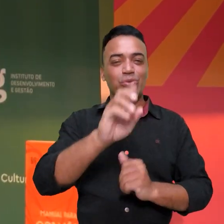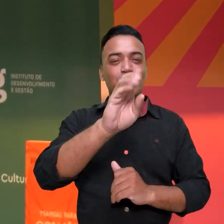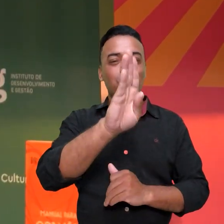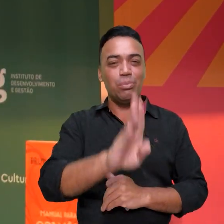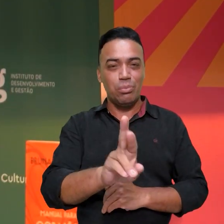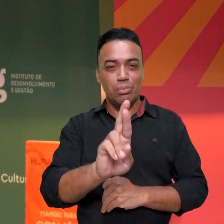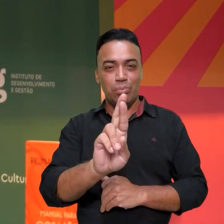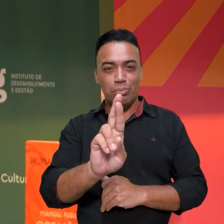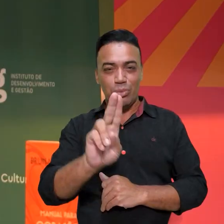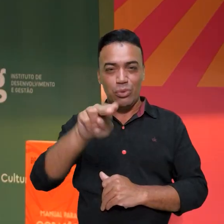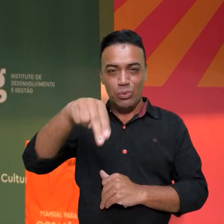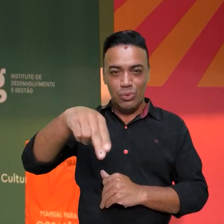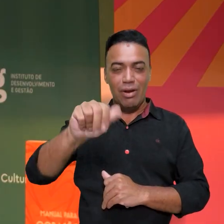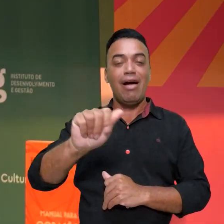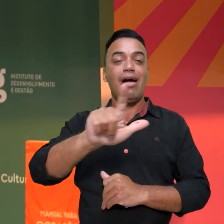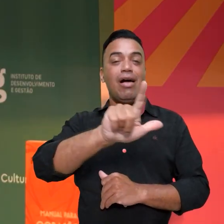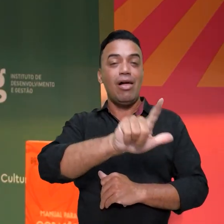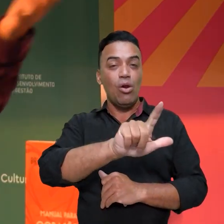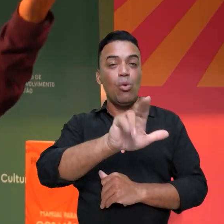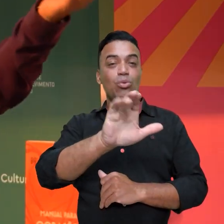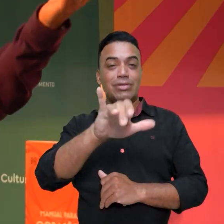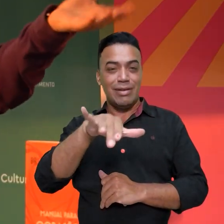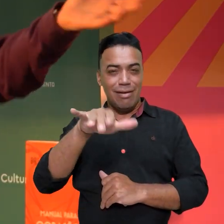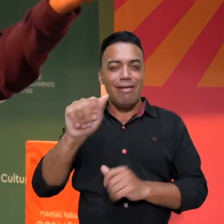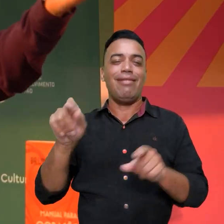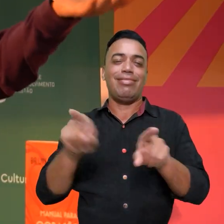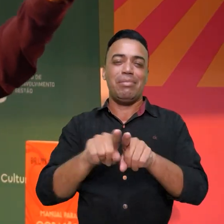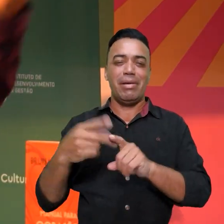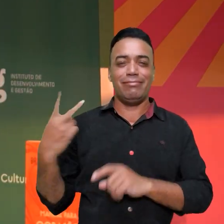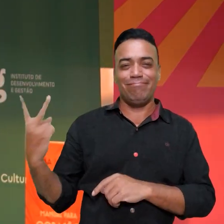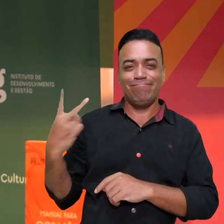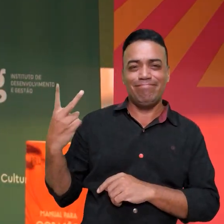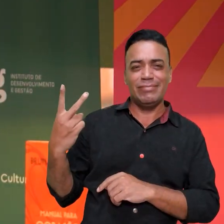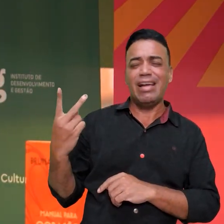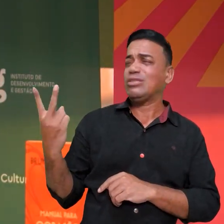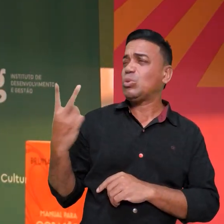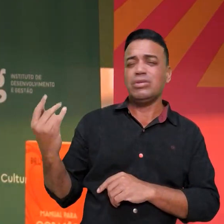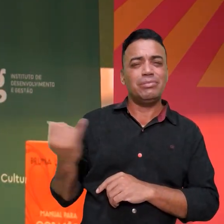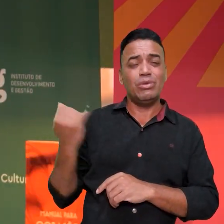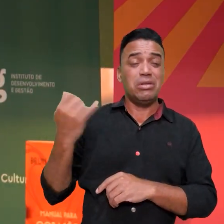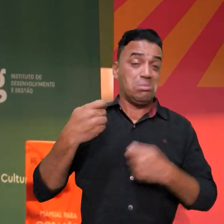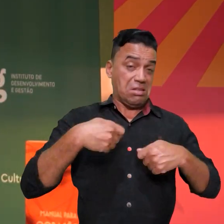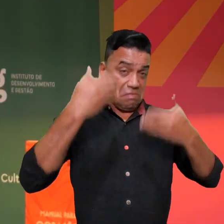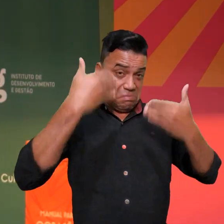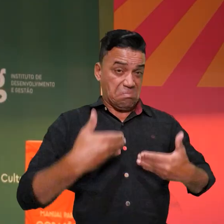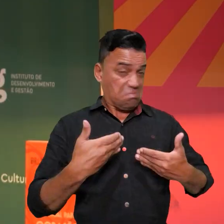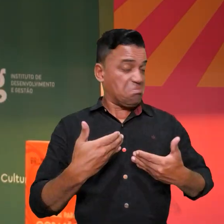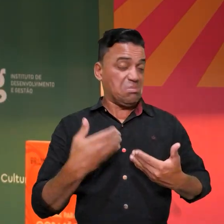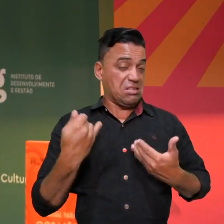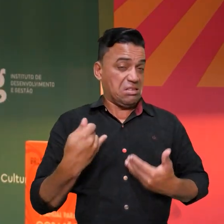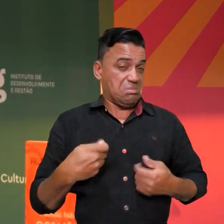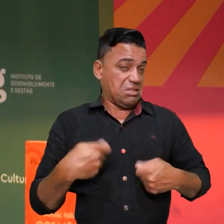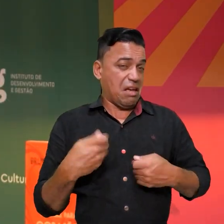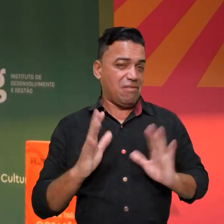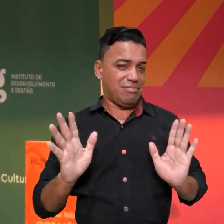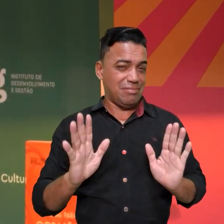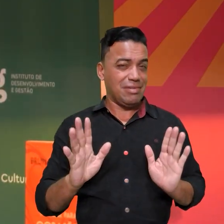Luciana. Enfim, é tanta importância essas duas aqui, nem precisava de mim, mas eu vou ficar aqui assim mesmo.